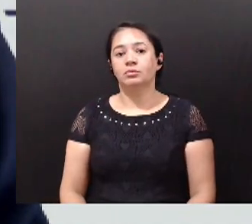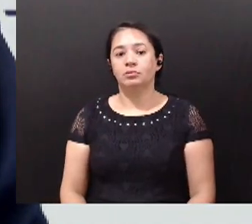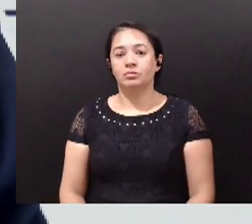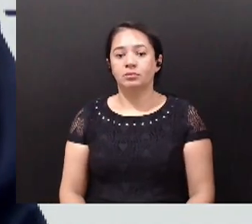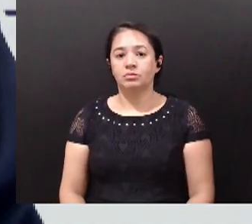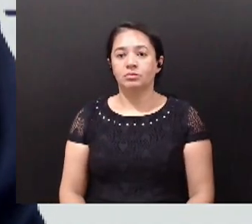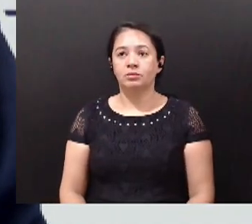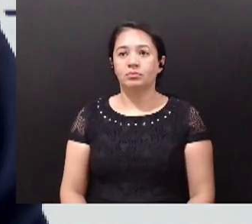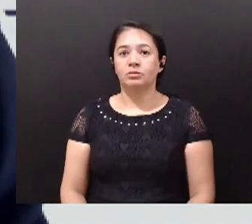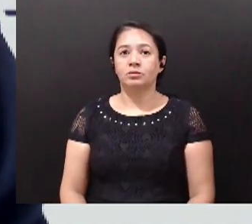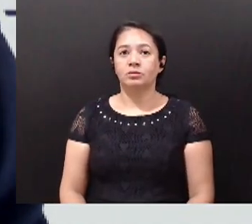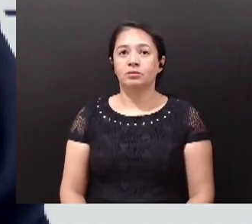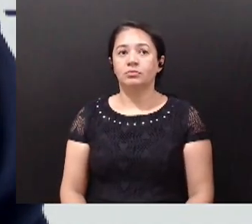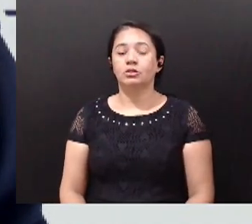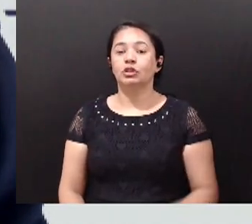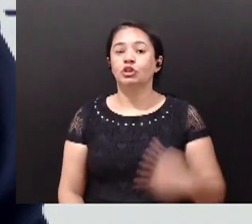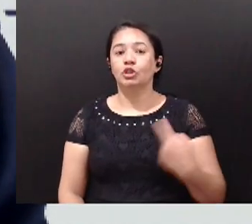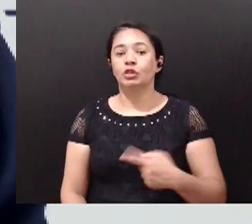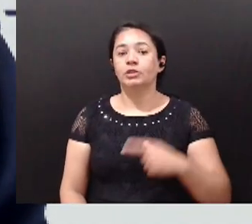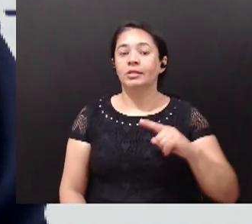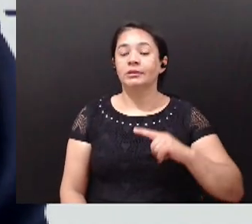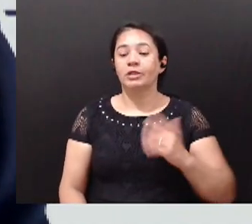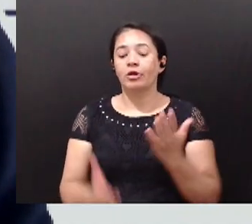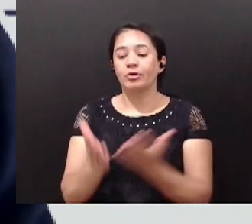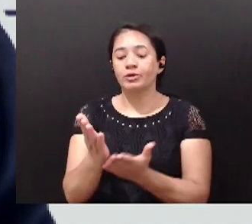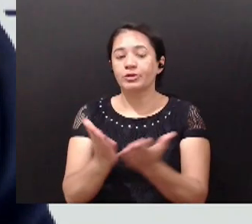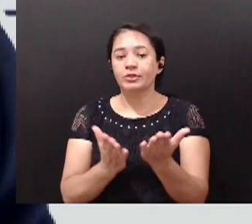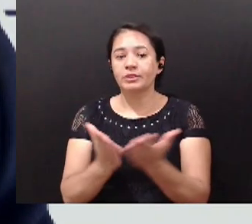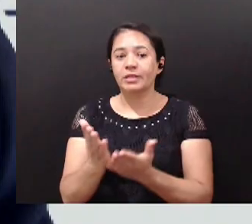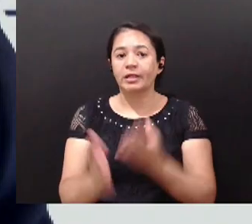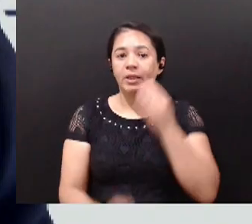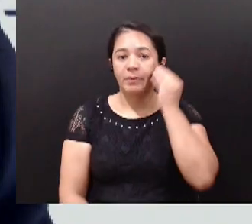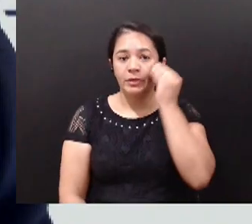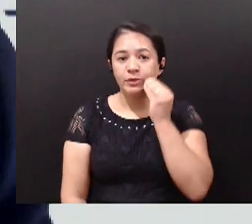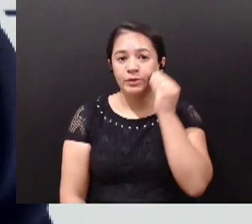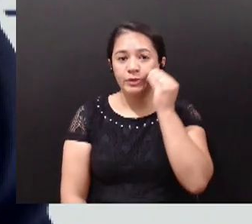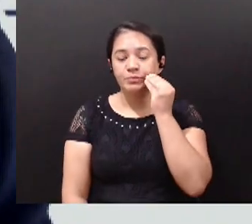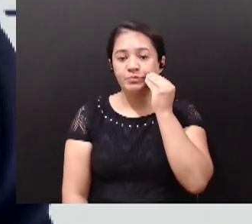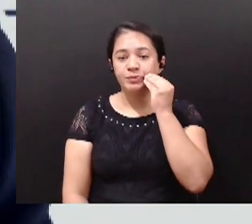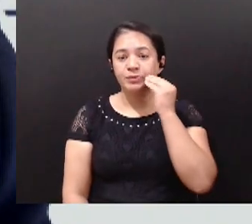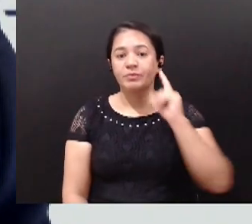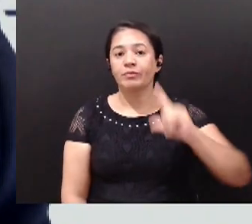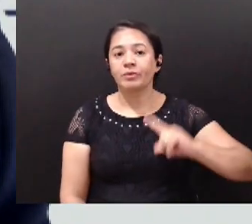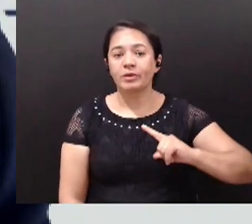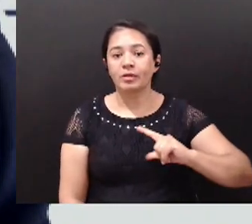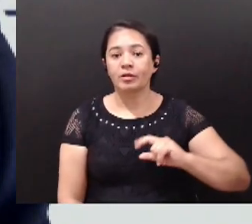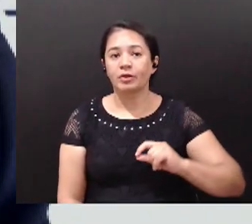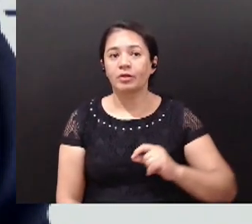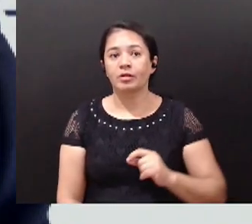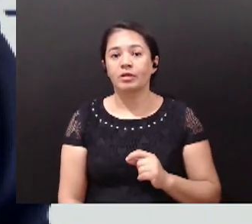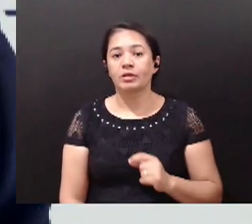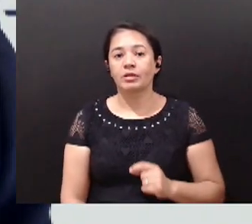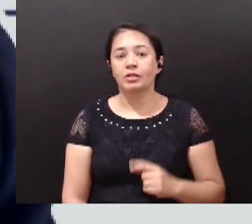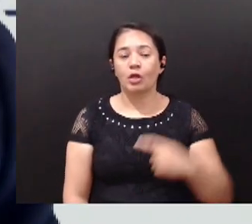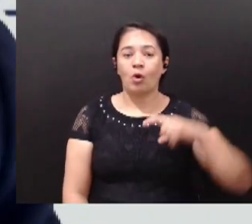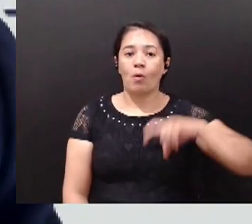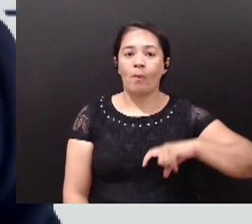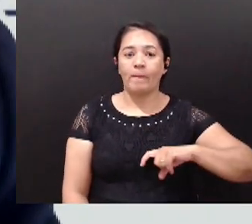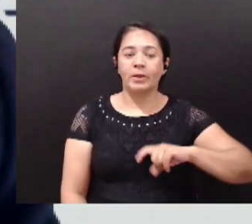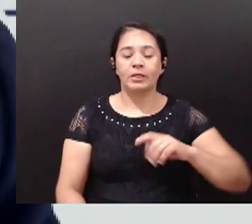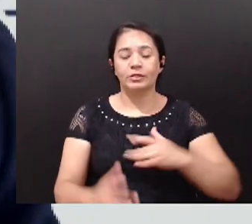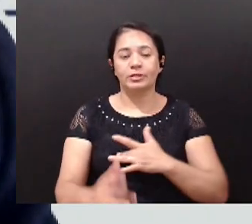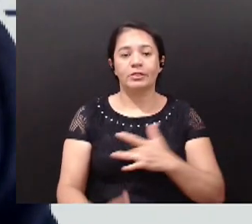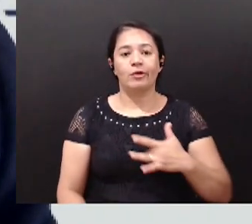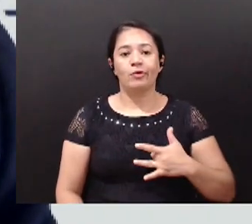nós temos os tratamentos experimentais, que eles também não são cobertos pelos planos de saúde,